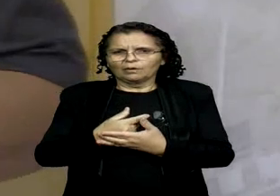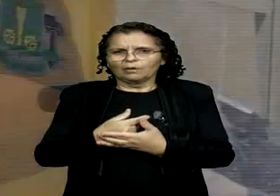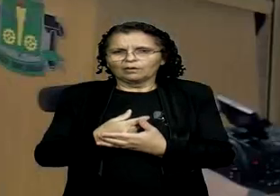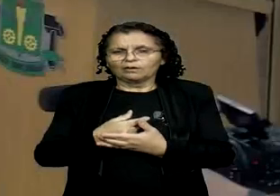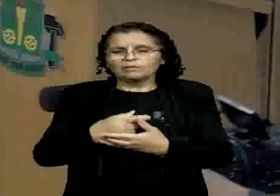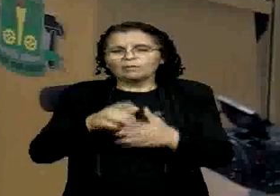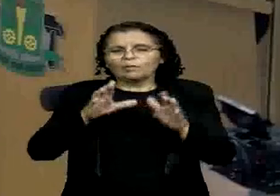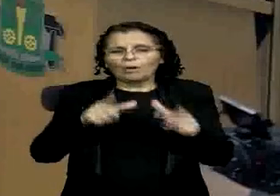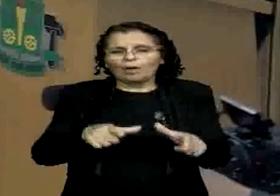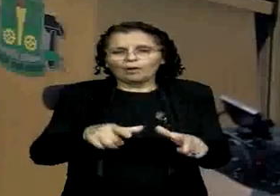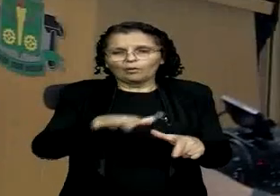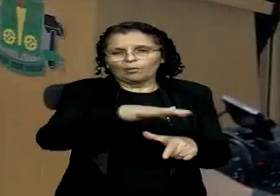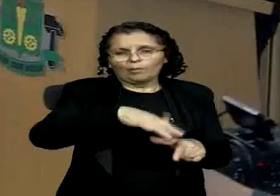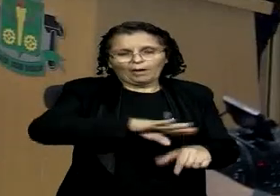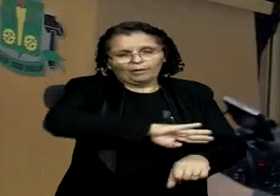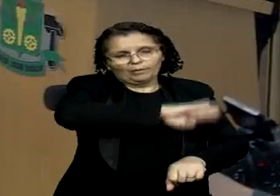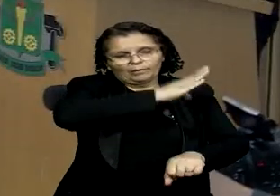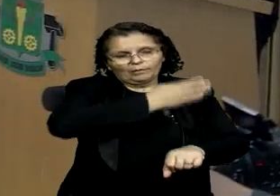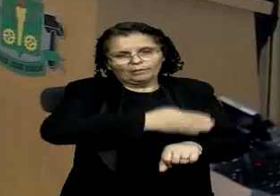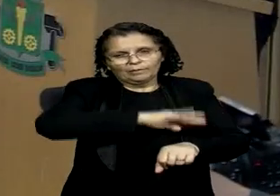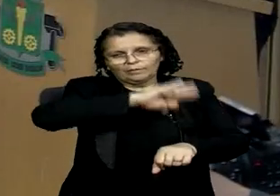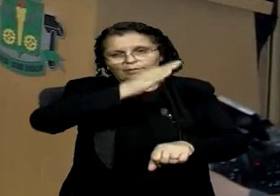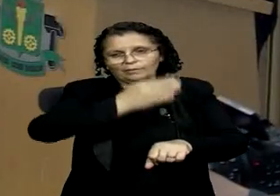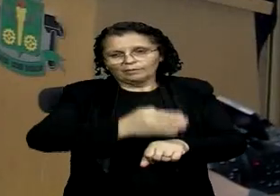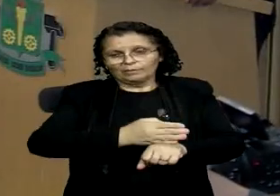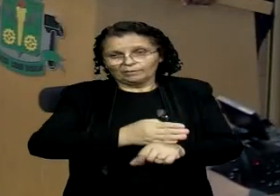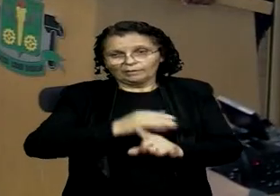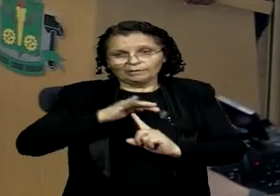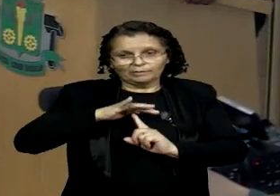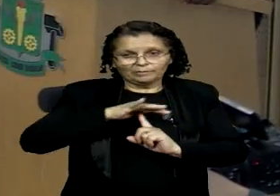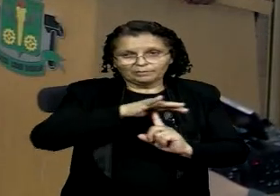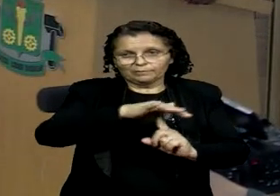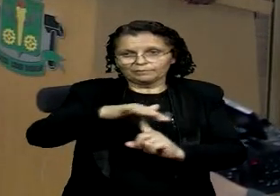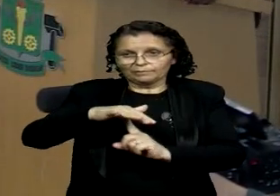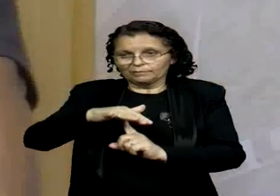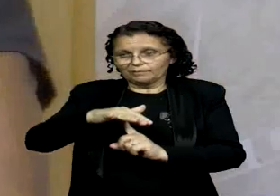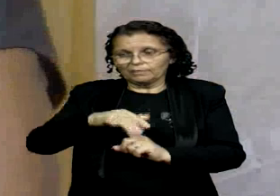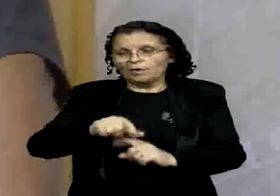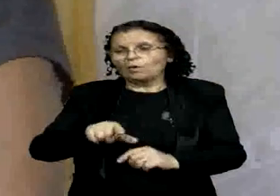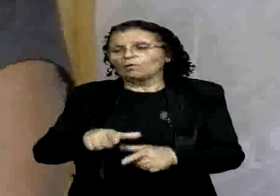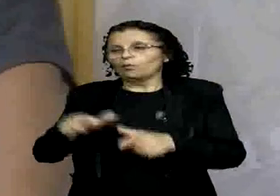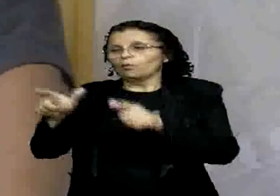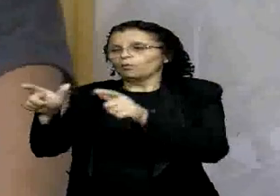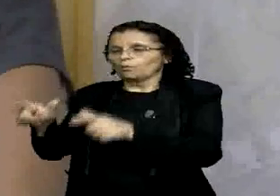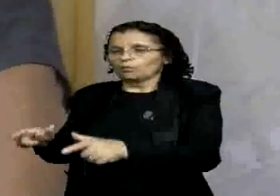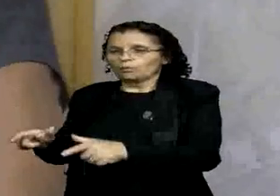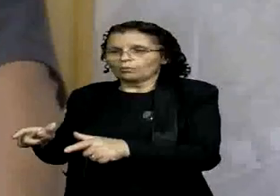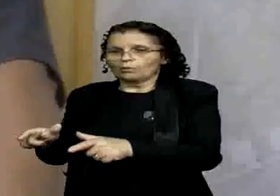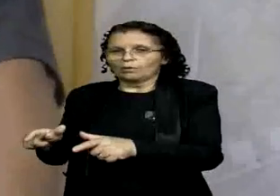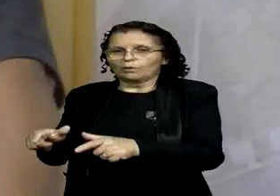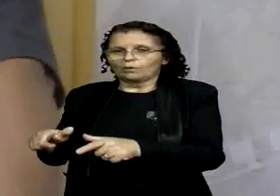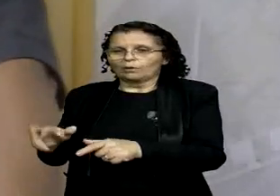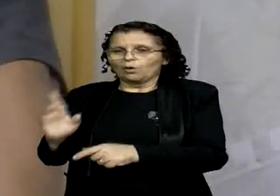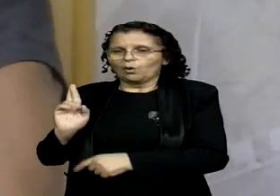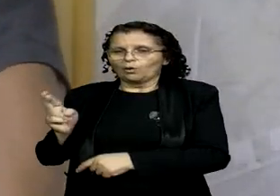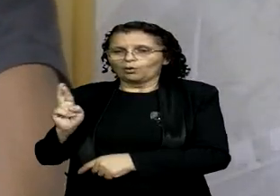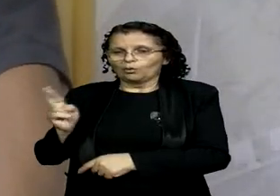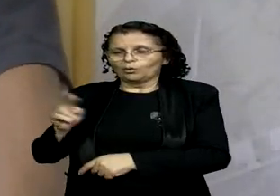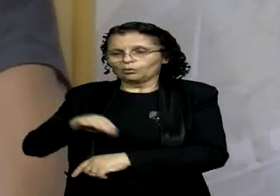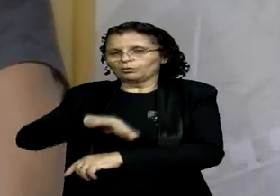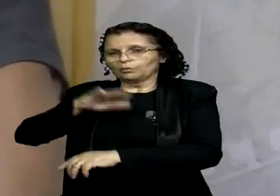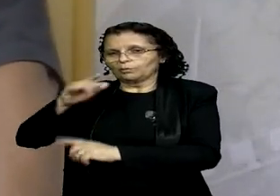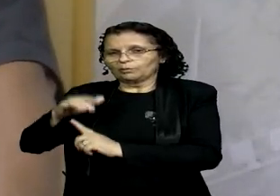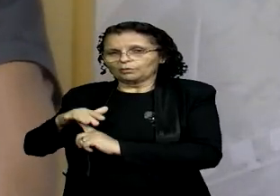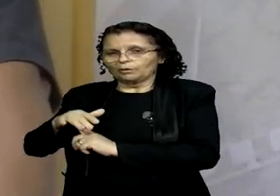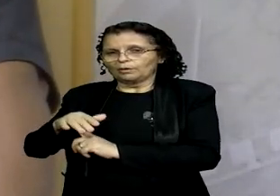Montanhas, nós temos o Parque Grauco Vilas Boas. Se formos no Jardim Rochidale, nós temos o